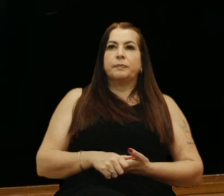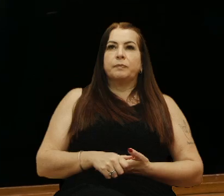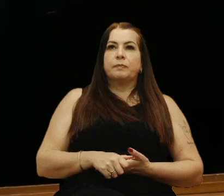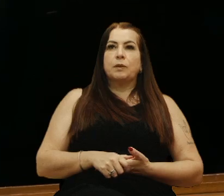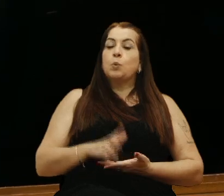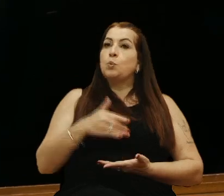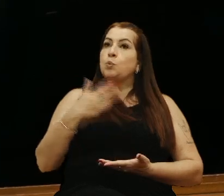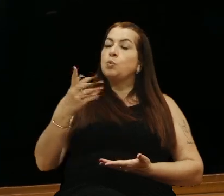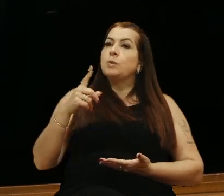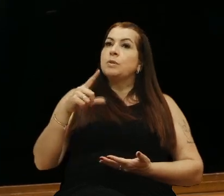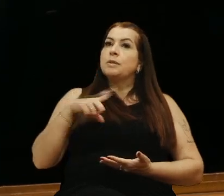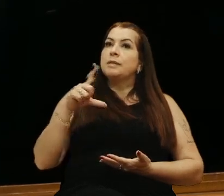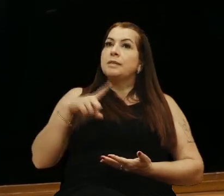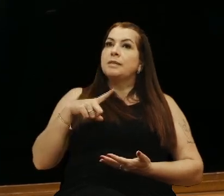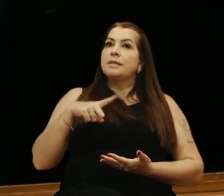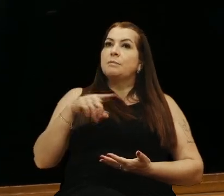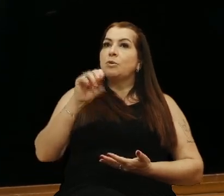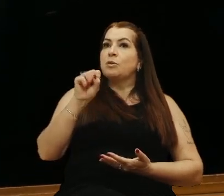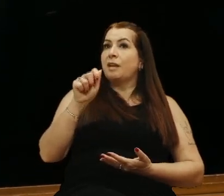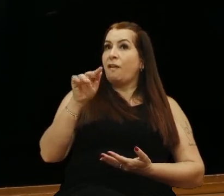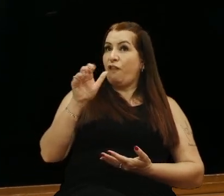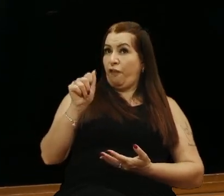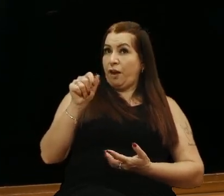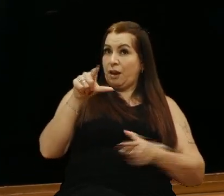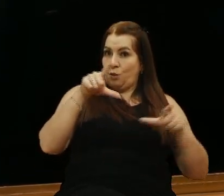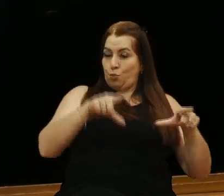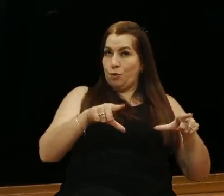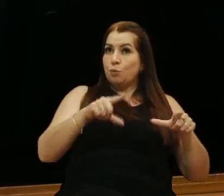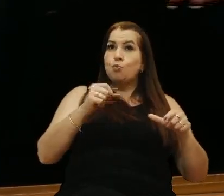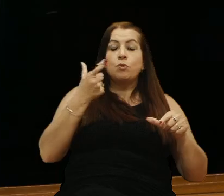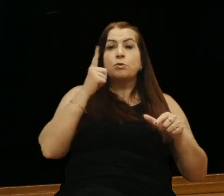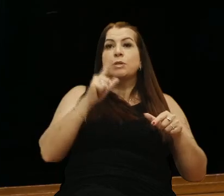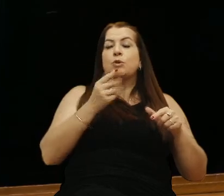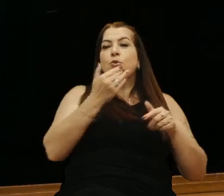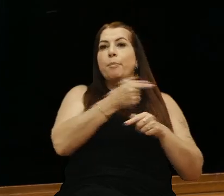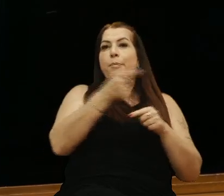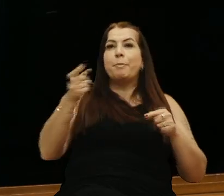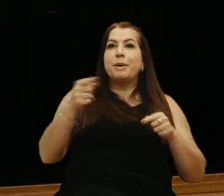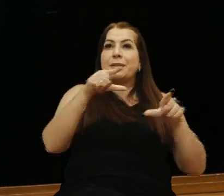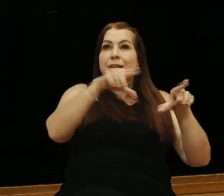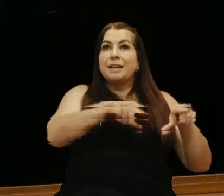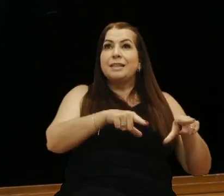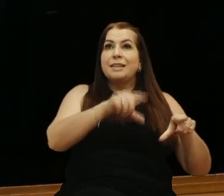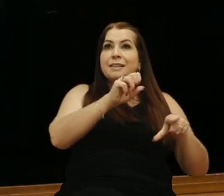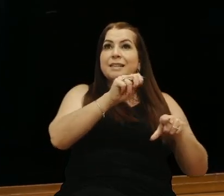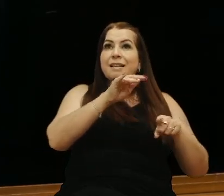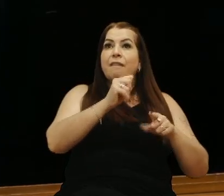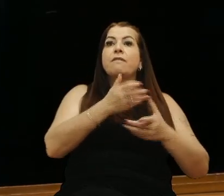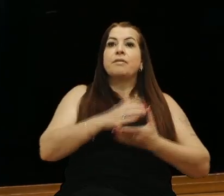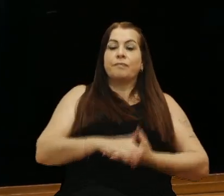Quando nós temos o ponto de safra, quanta gente consegue comer por causa do ponto de safra?